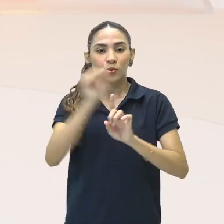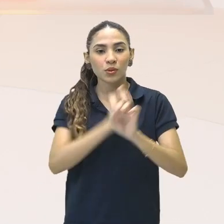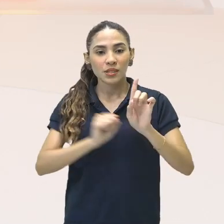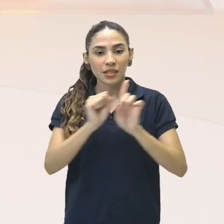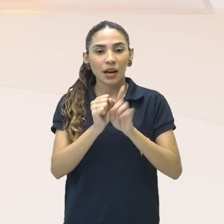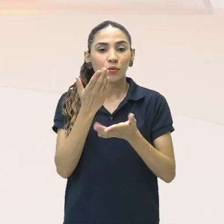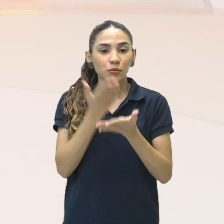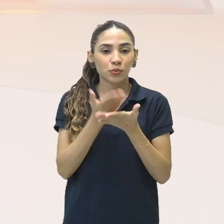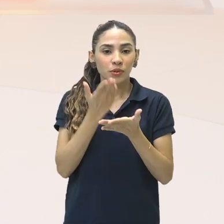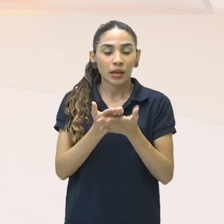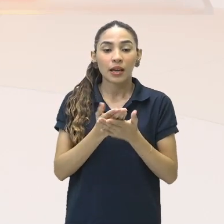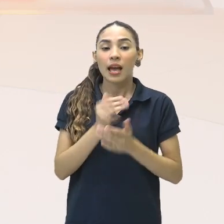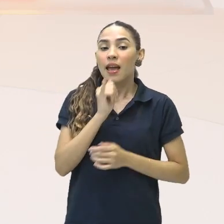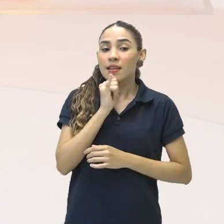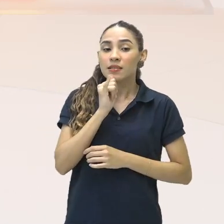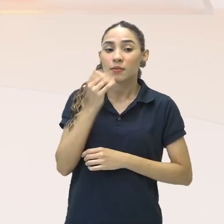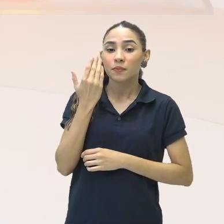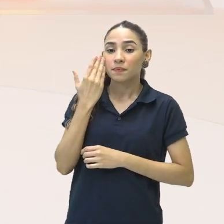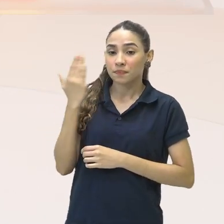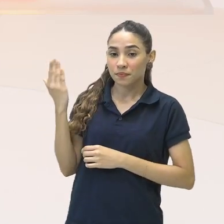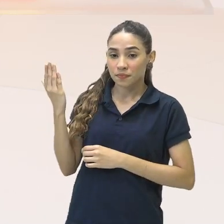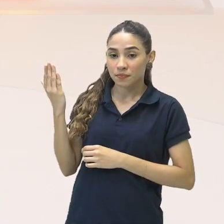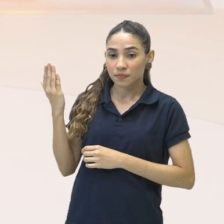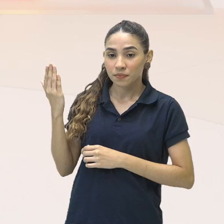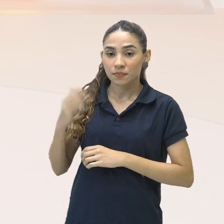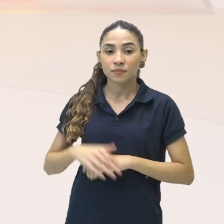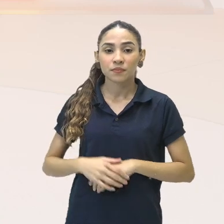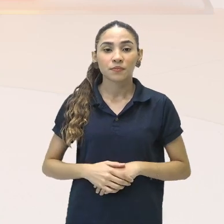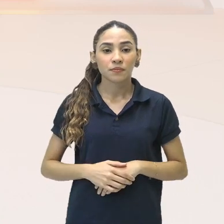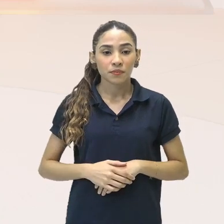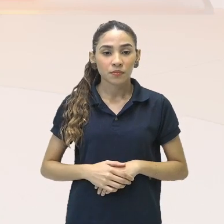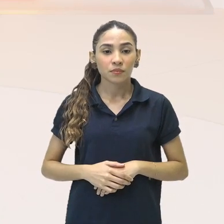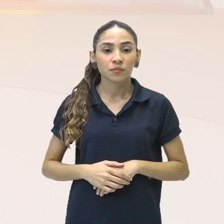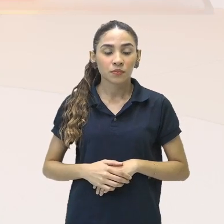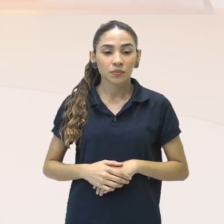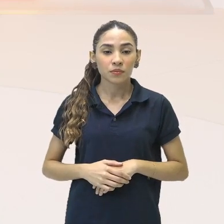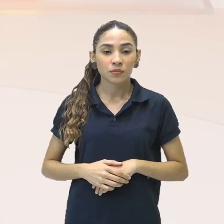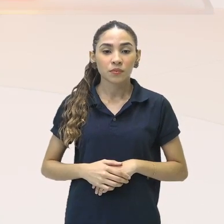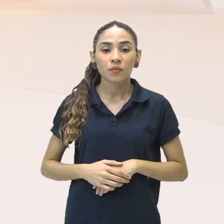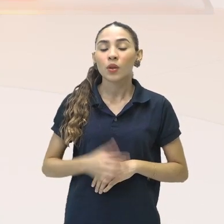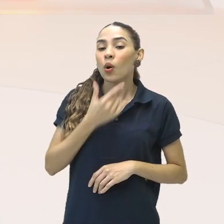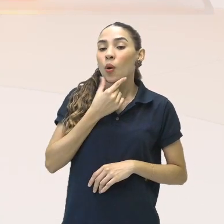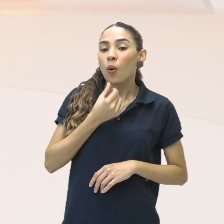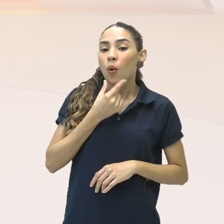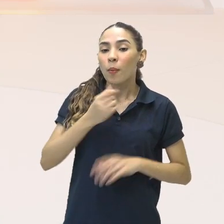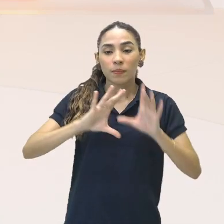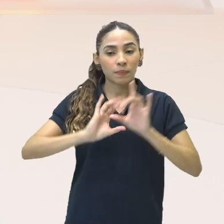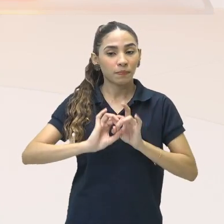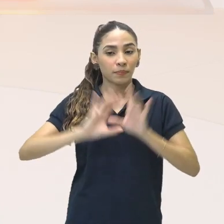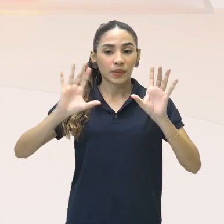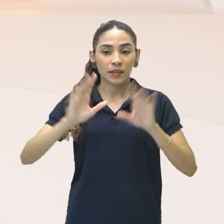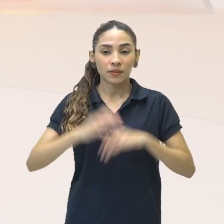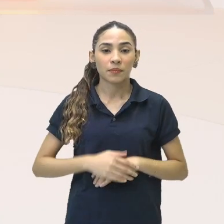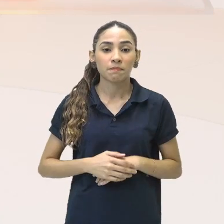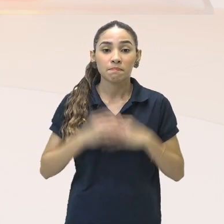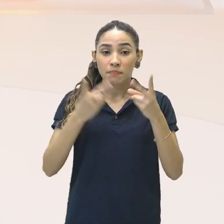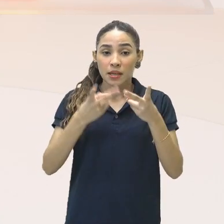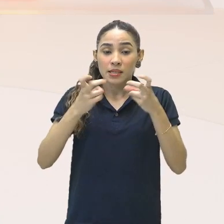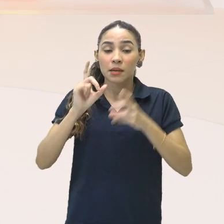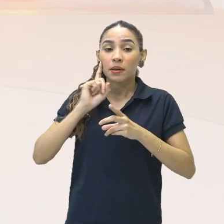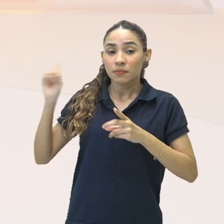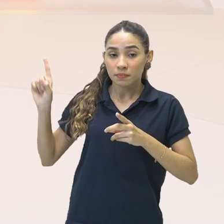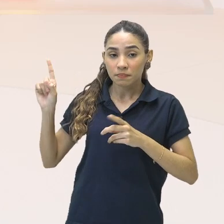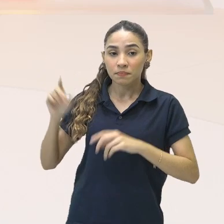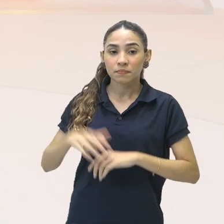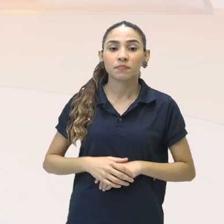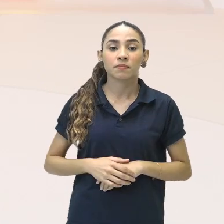vamos conhecer, observem só comigo, né? Nós temos aqui os homens livres, né? Observem que eles